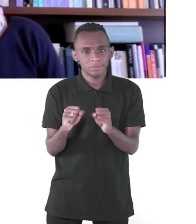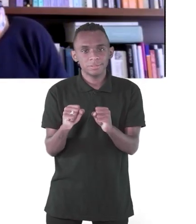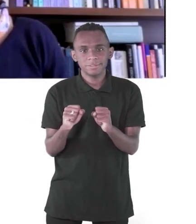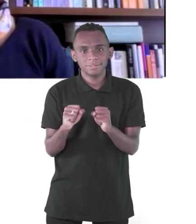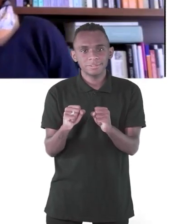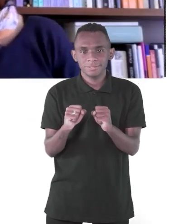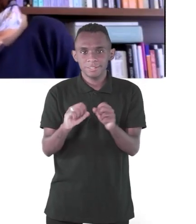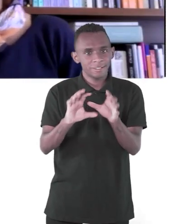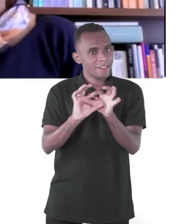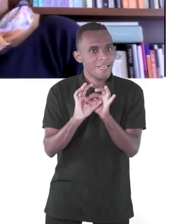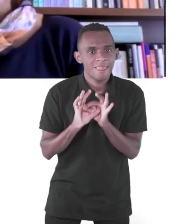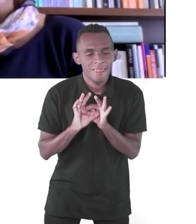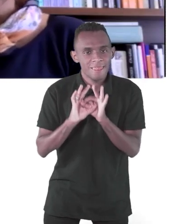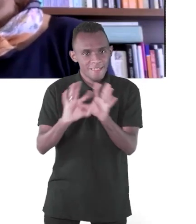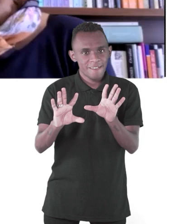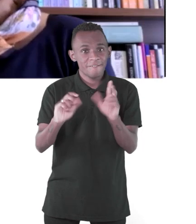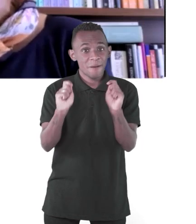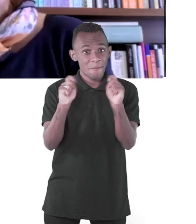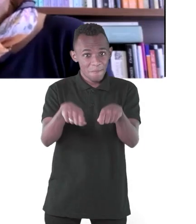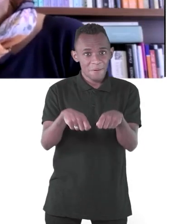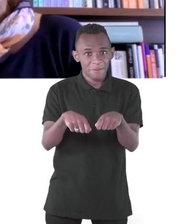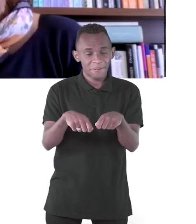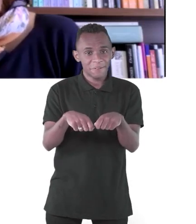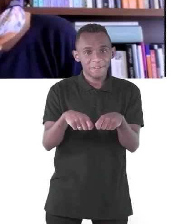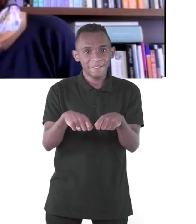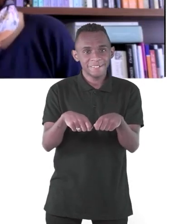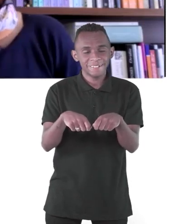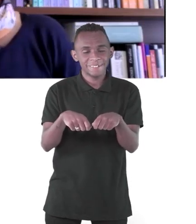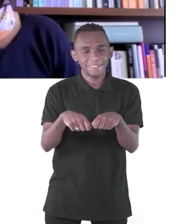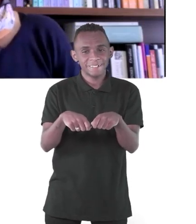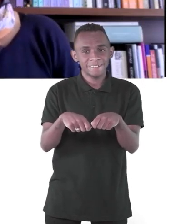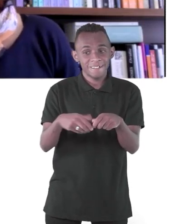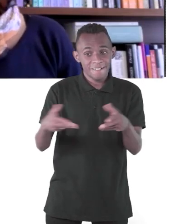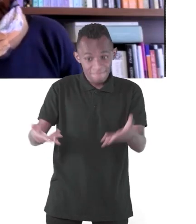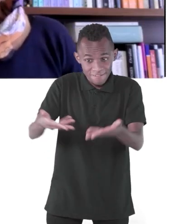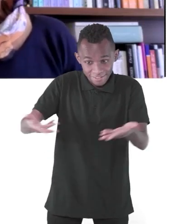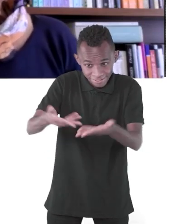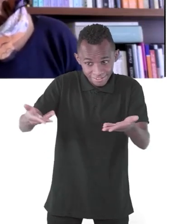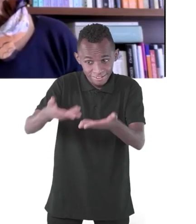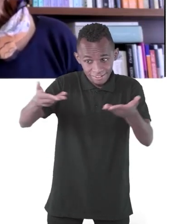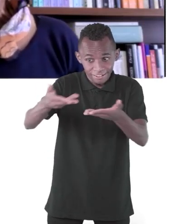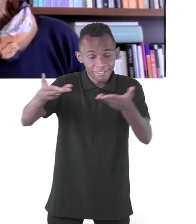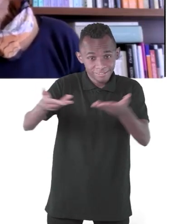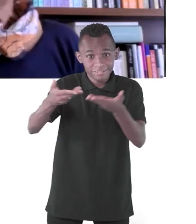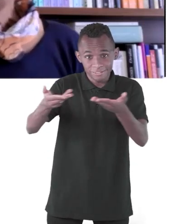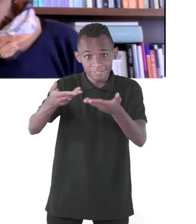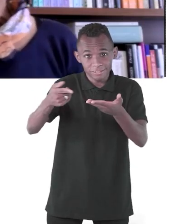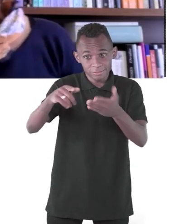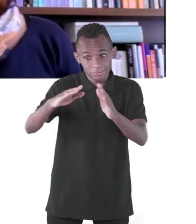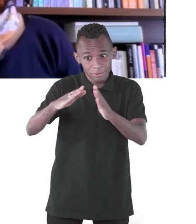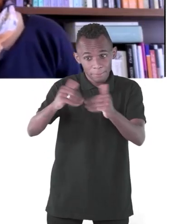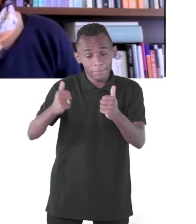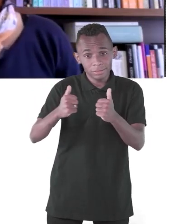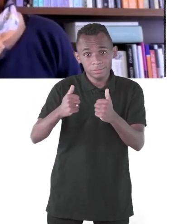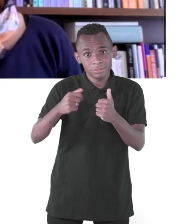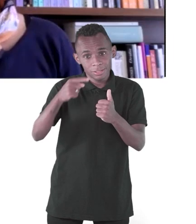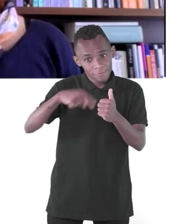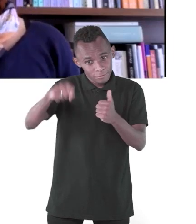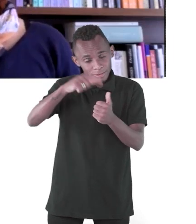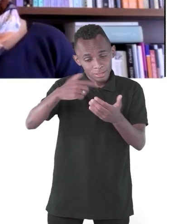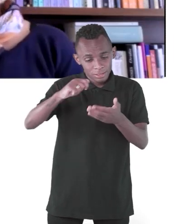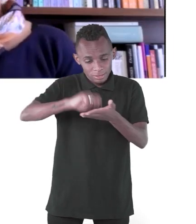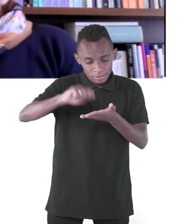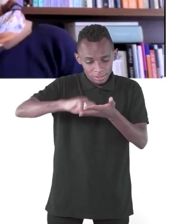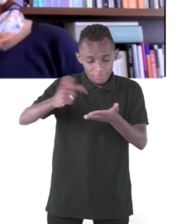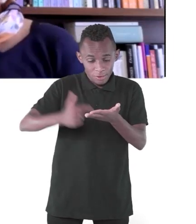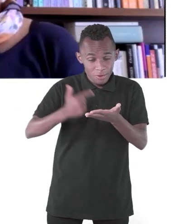mais... ouvi, já rola. Já vou ligar, vamos lá logo fazer pressão nas edições Sesc para te pedir esse Não livro. É